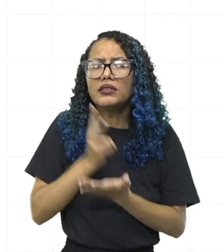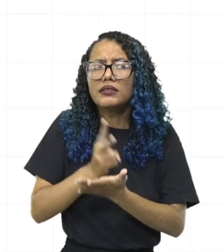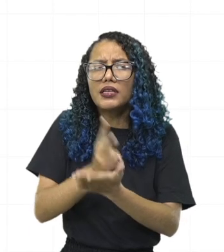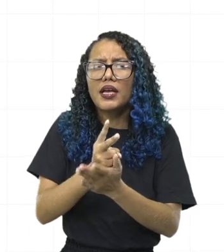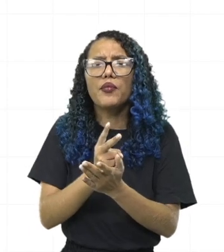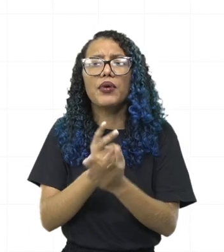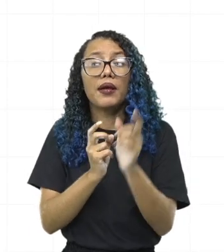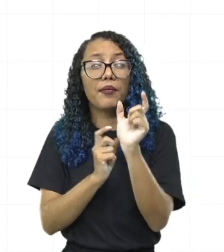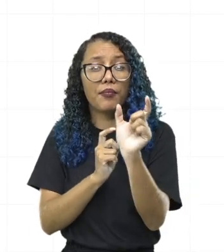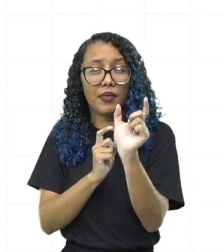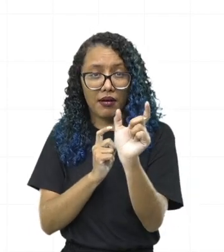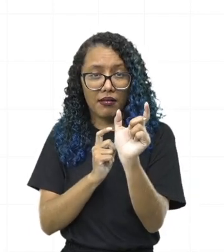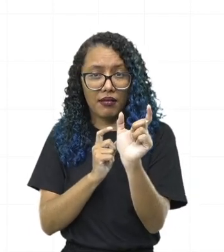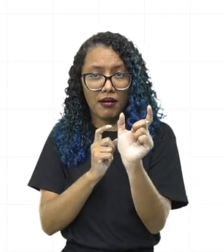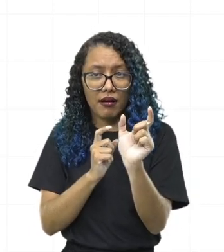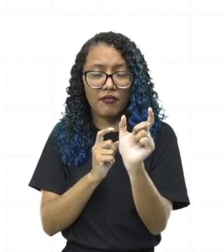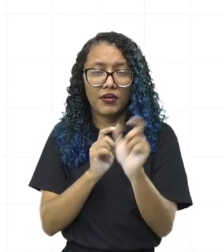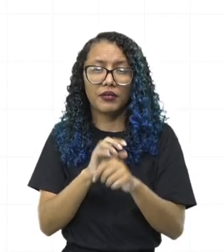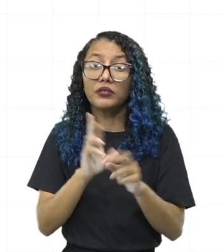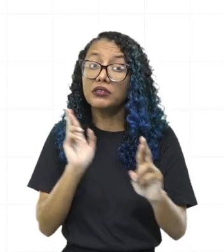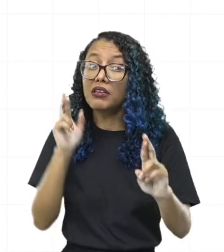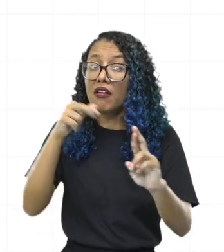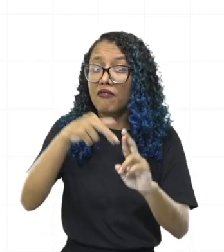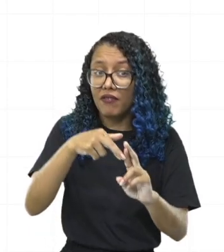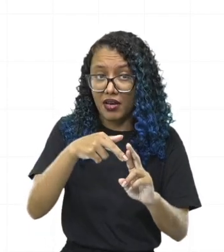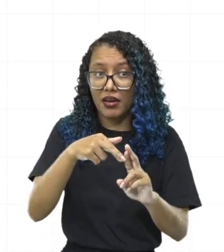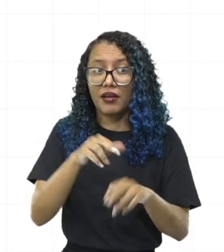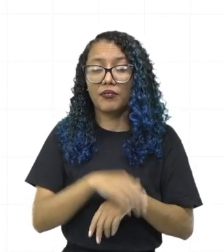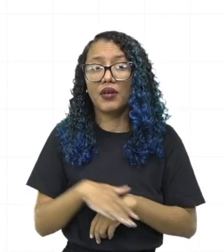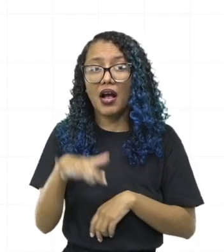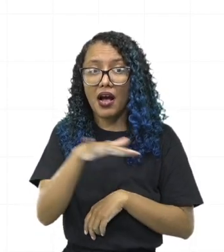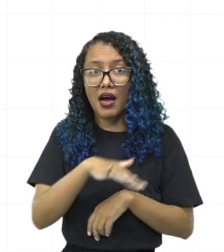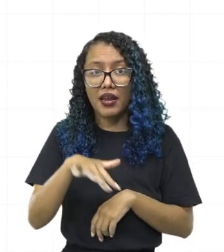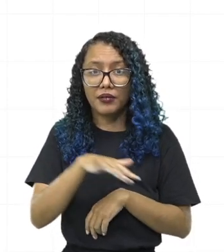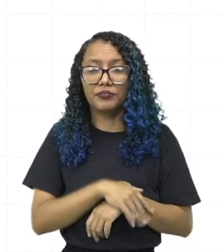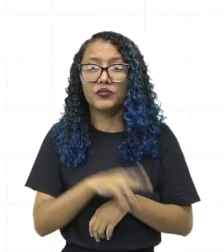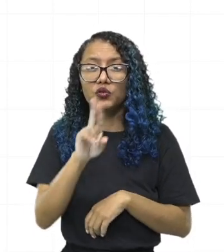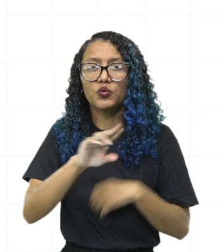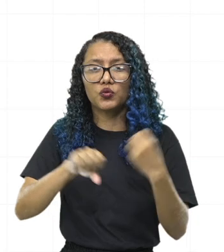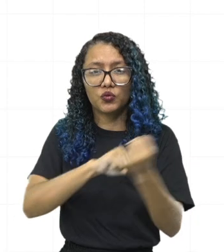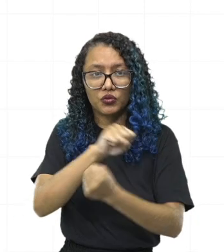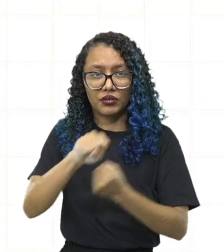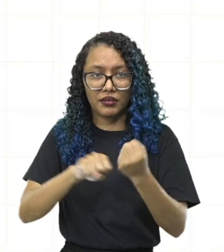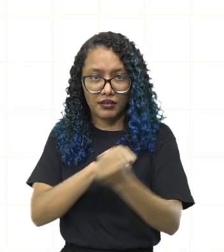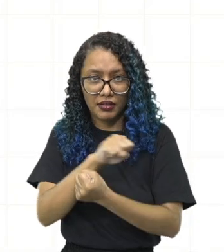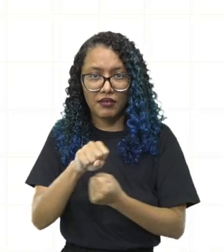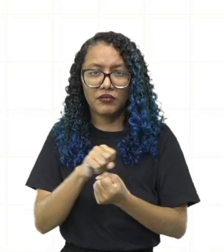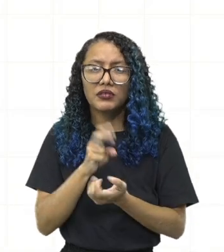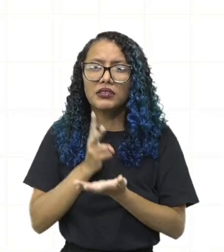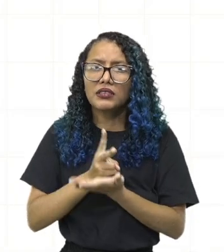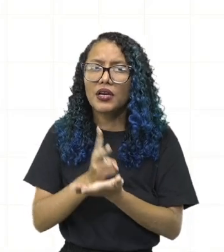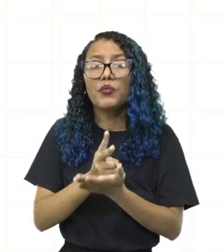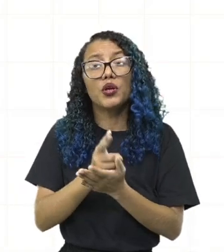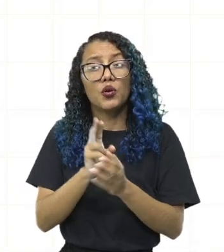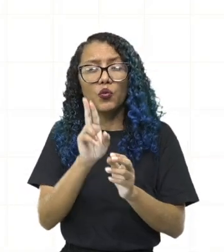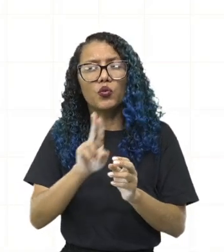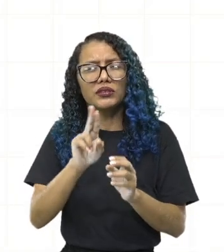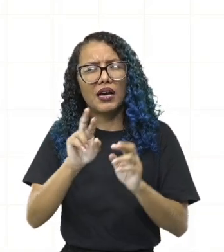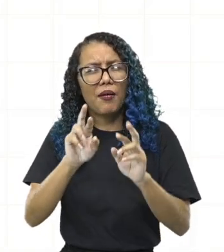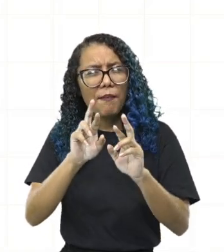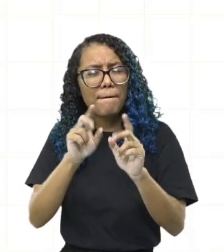quando a gente se refere às unidades de uso sustentável, tá bom? E não ali de proteção integral, né, que é